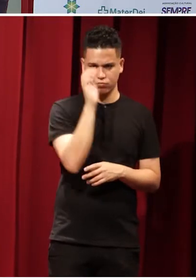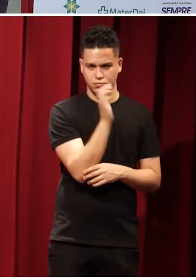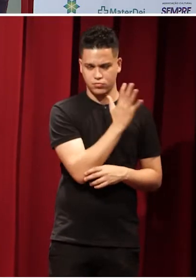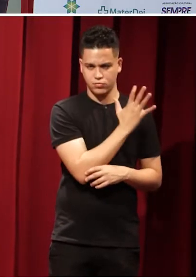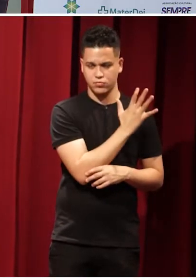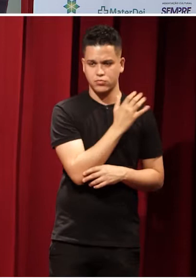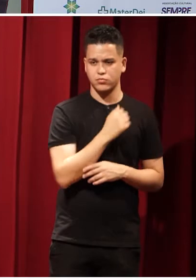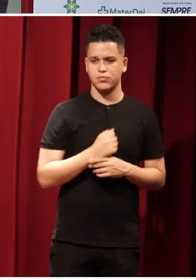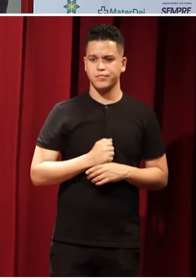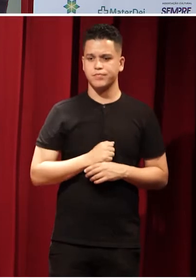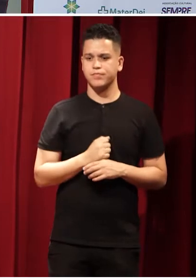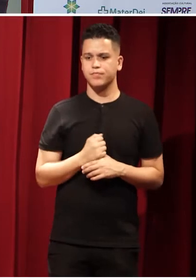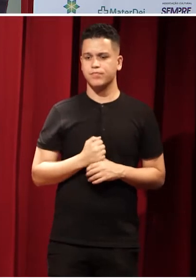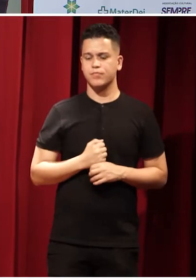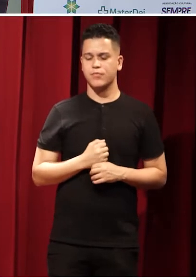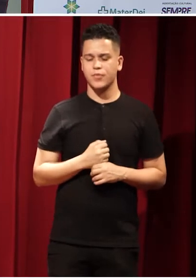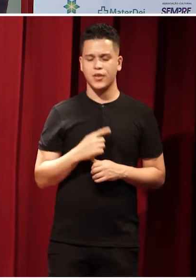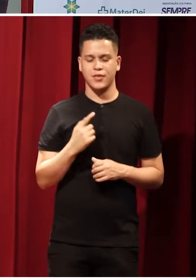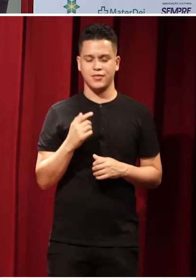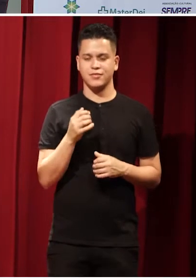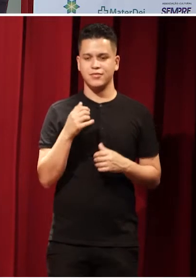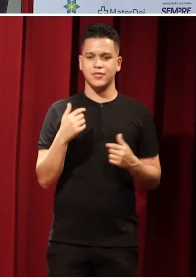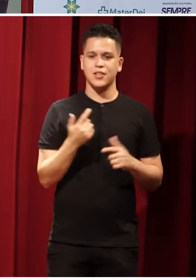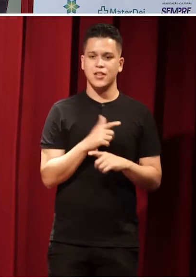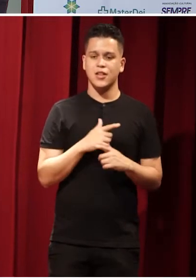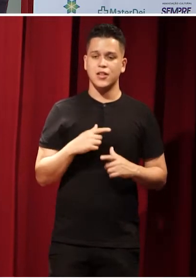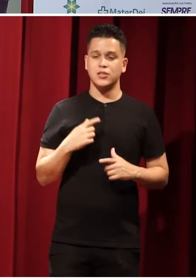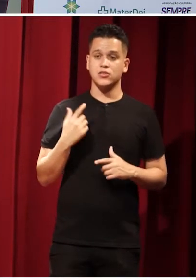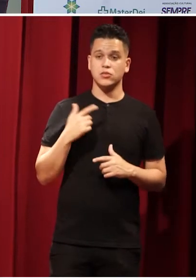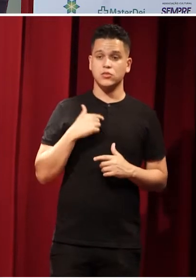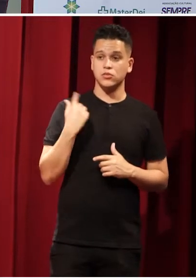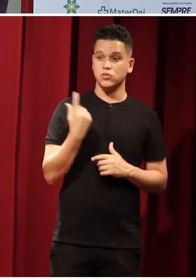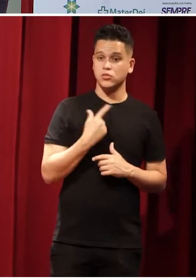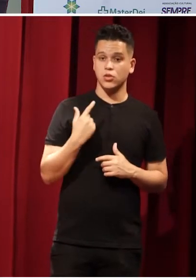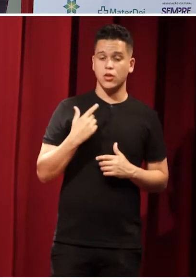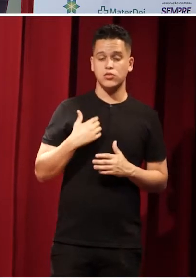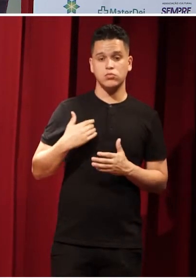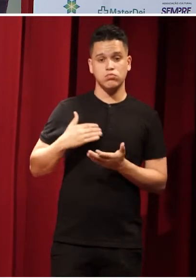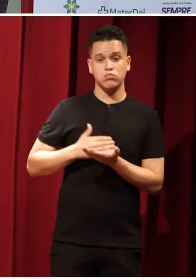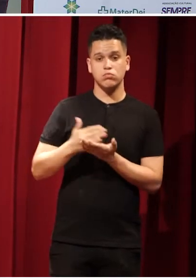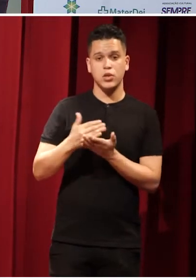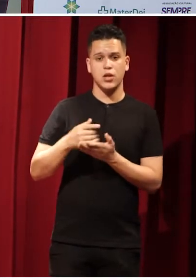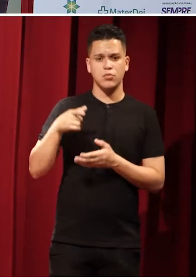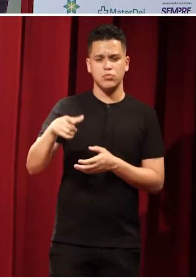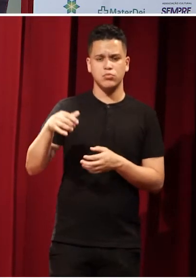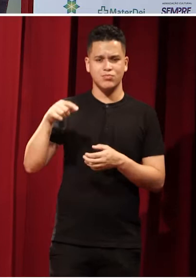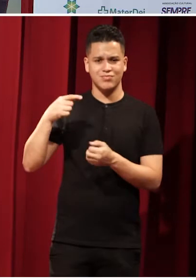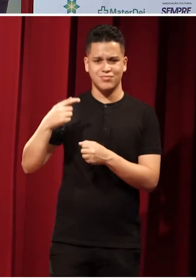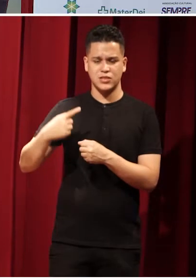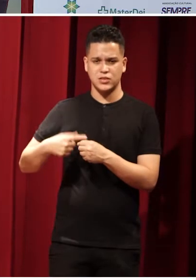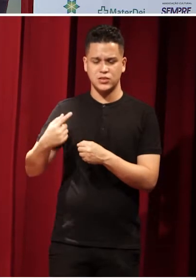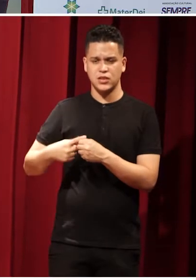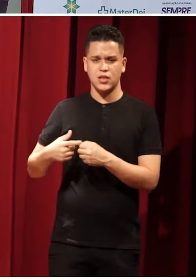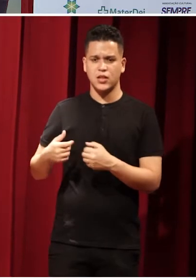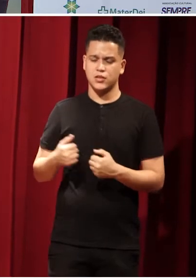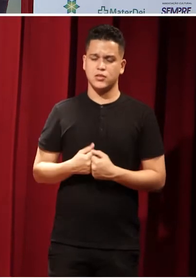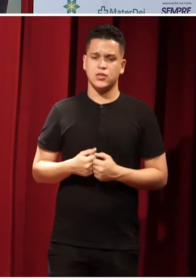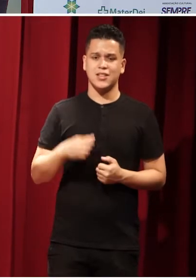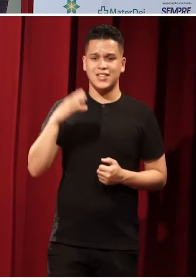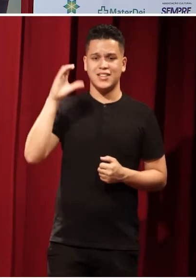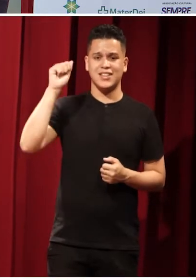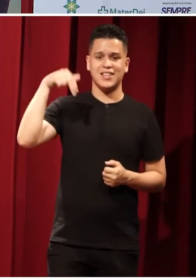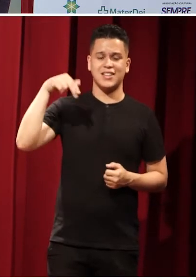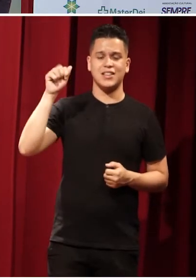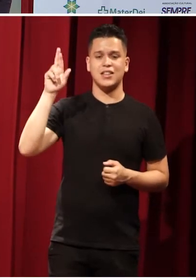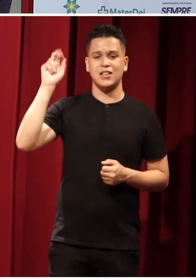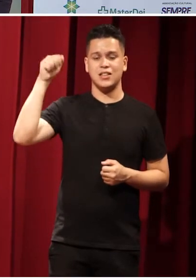na Amazônia, a Silvia e eu, a gente foi de Canarana até o lugar